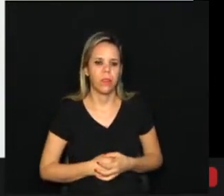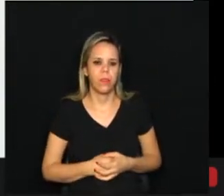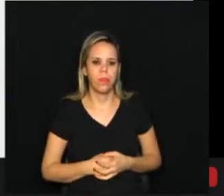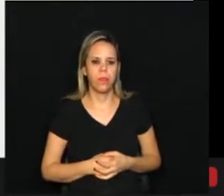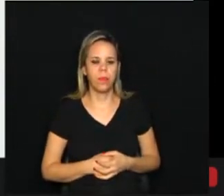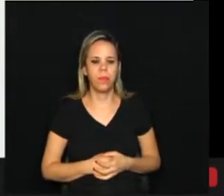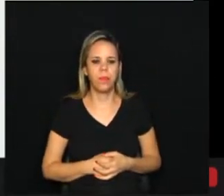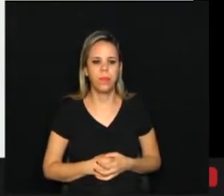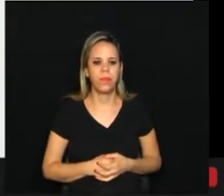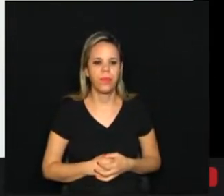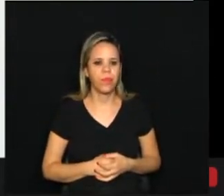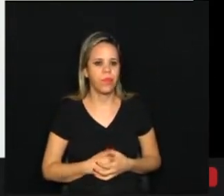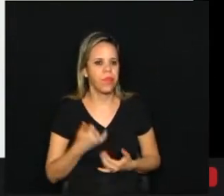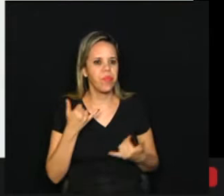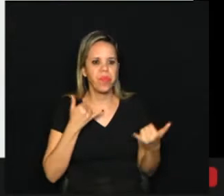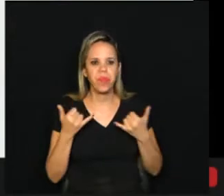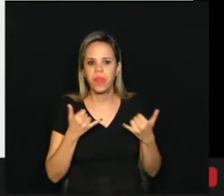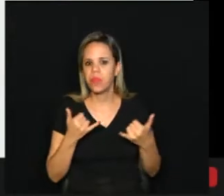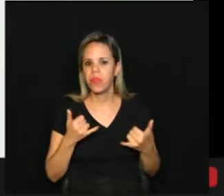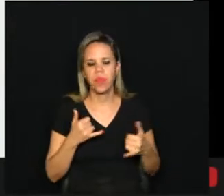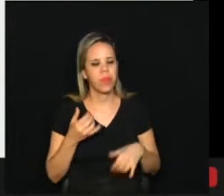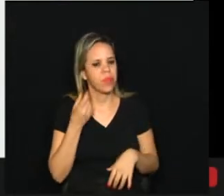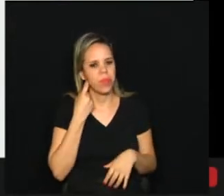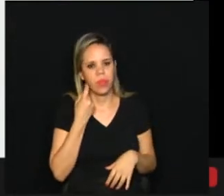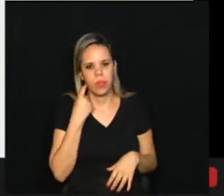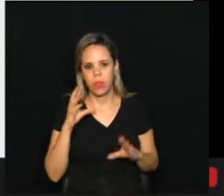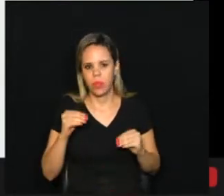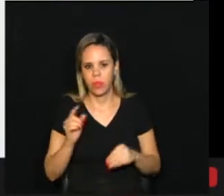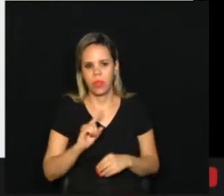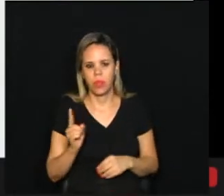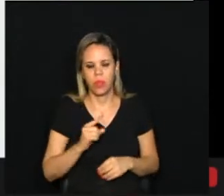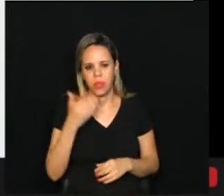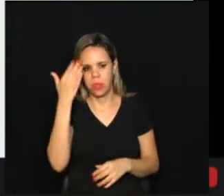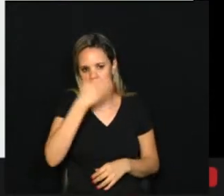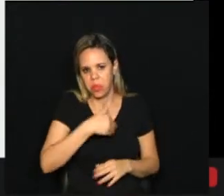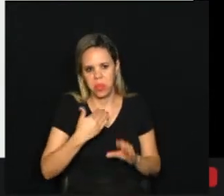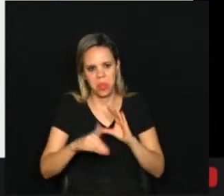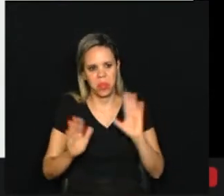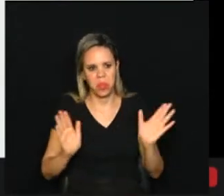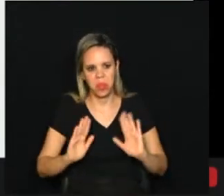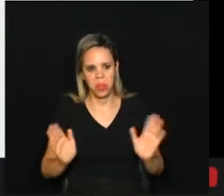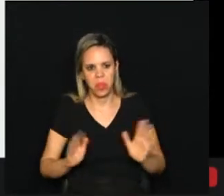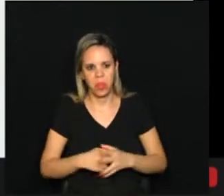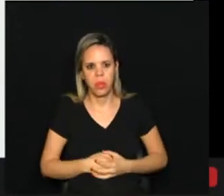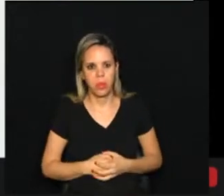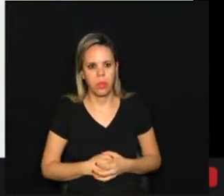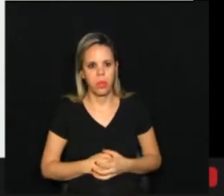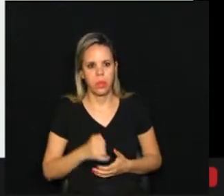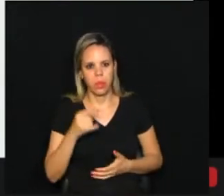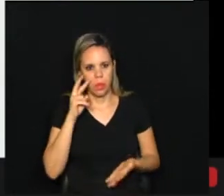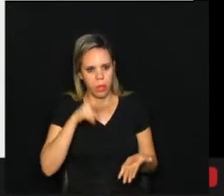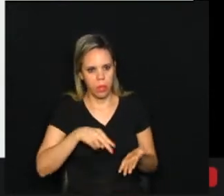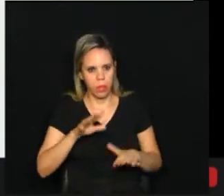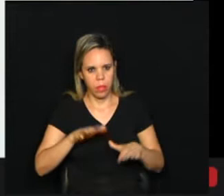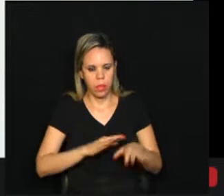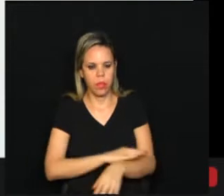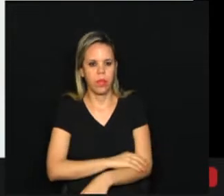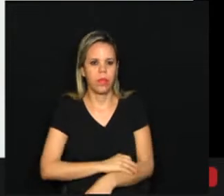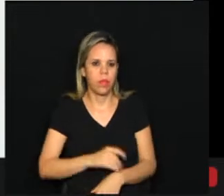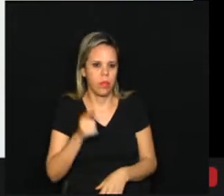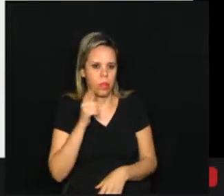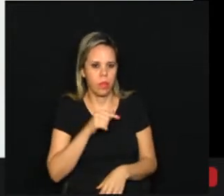Ela não estava com o telefone na sexta-feira à noite, ela não viu nenhuma mensagem, que se tivesse visto talvez